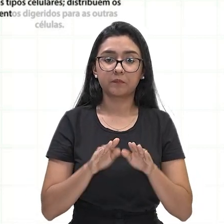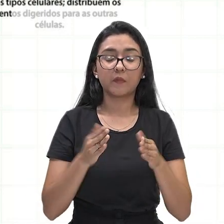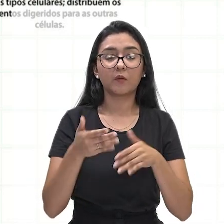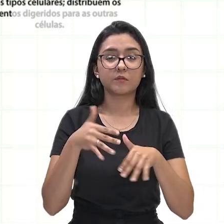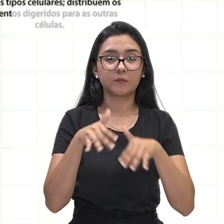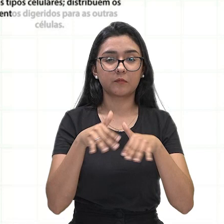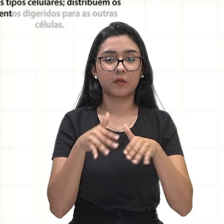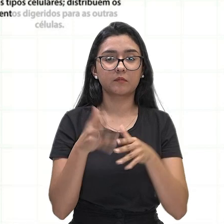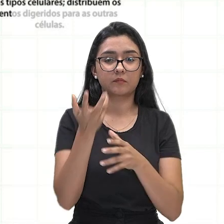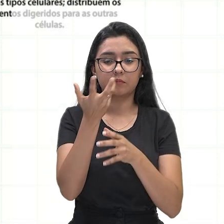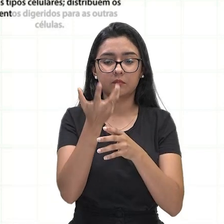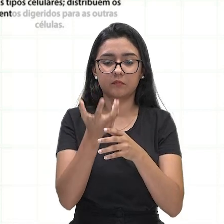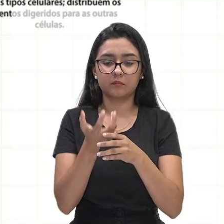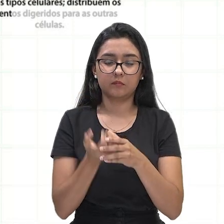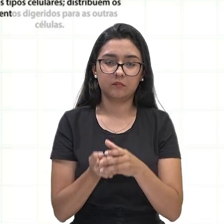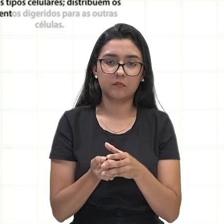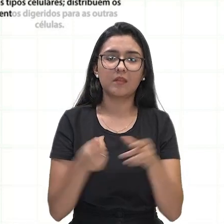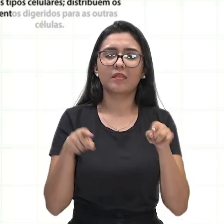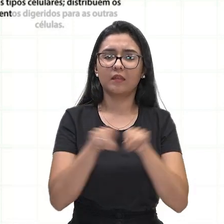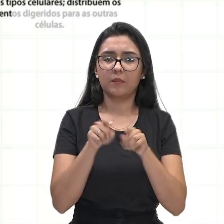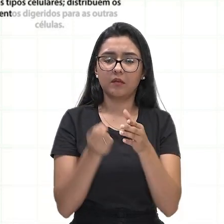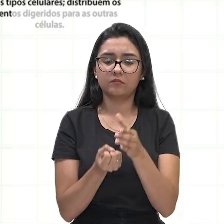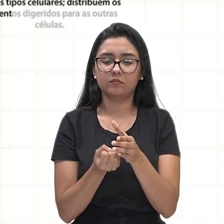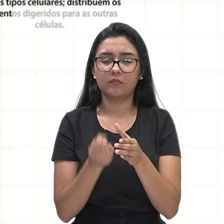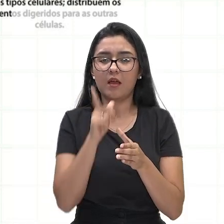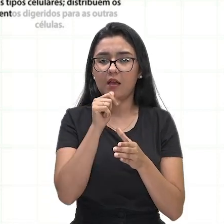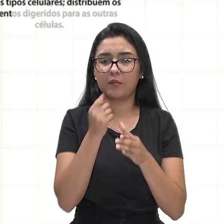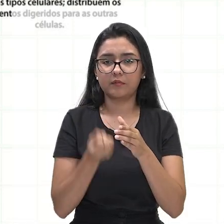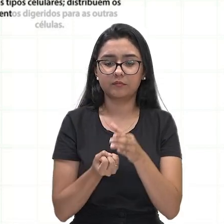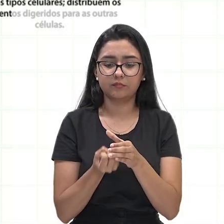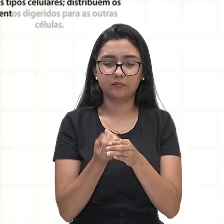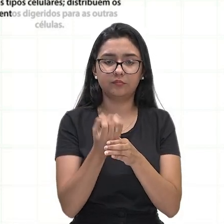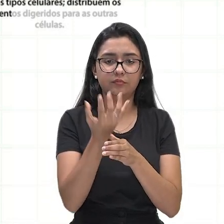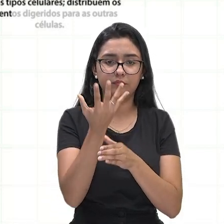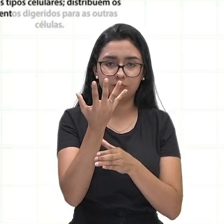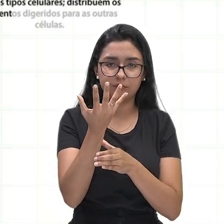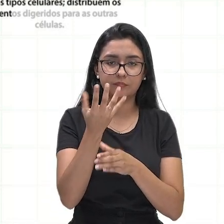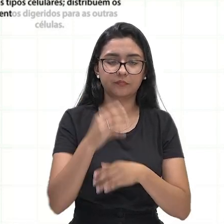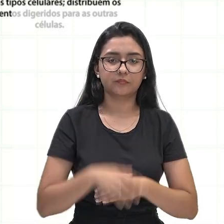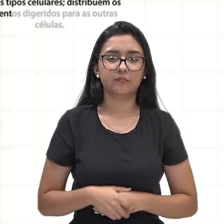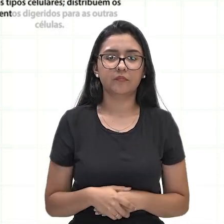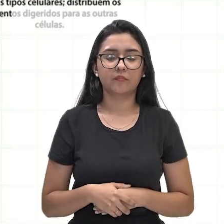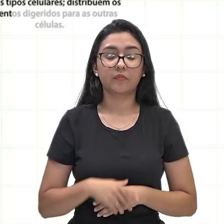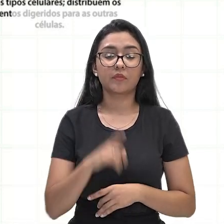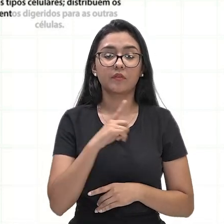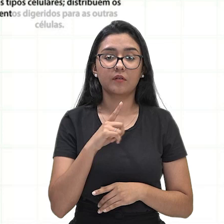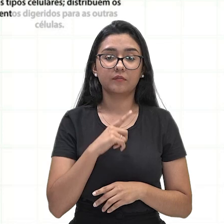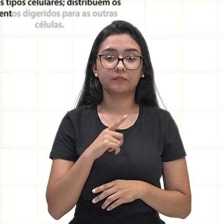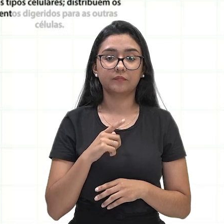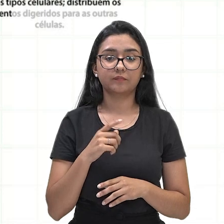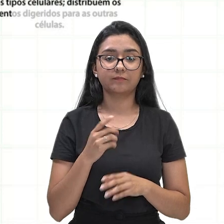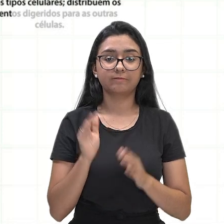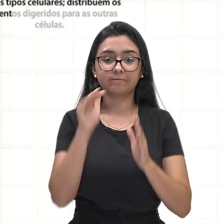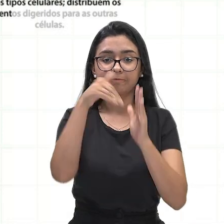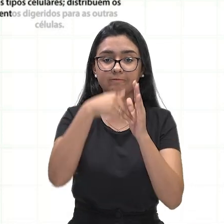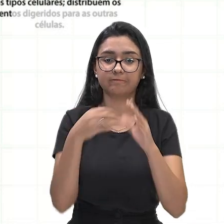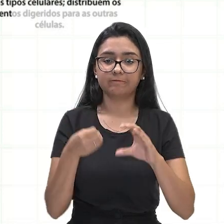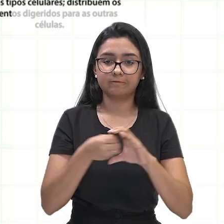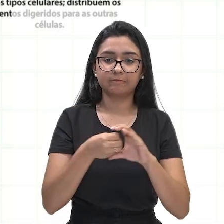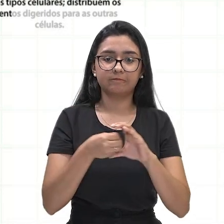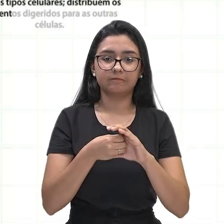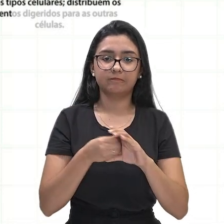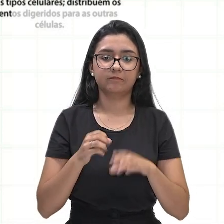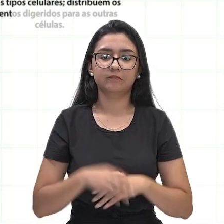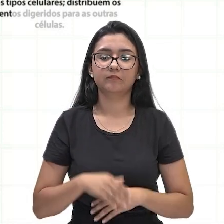desse movimento também ele vai liberar a água para fora junto com seus excretas. E a gente tem uma última célula aqui que são